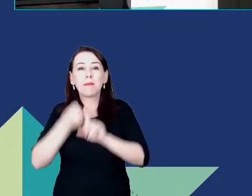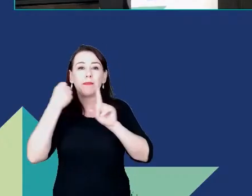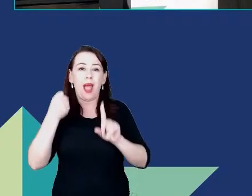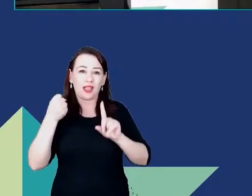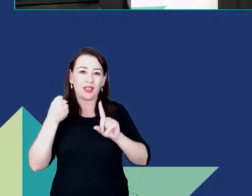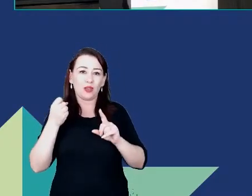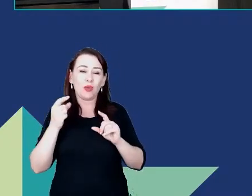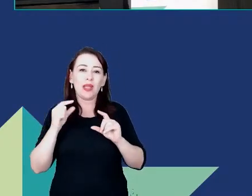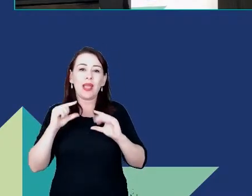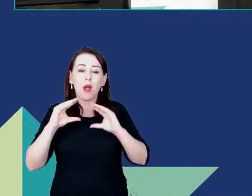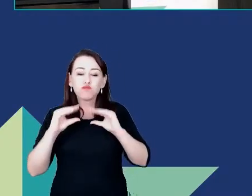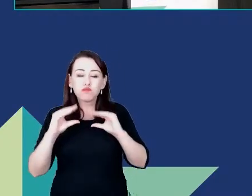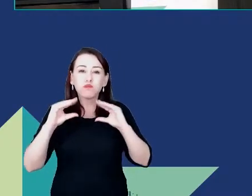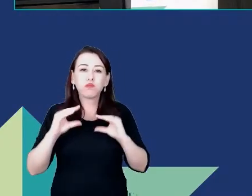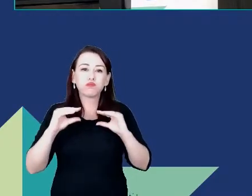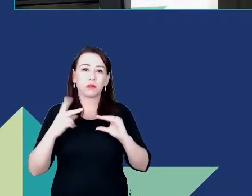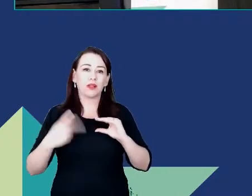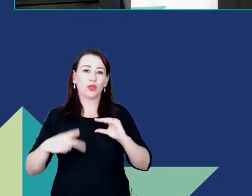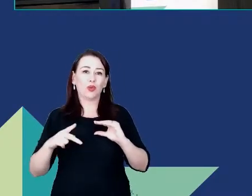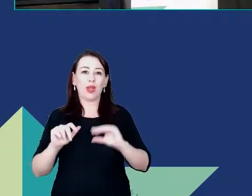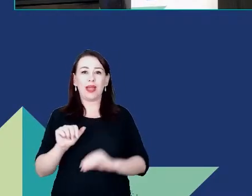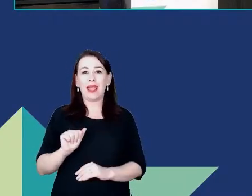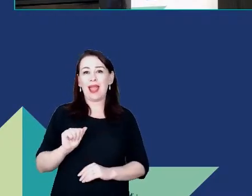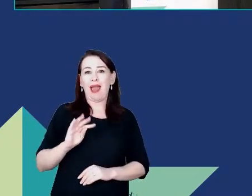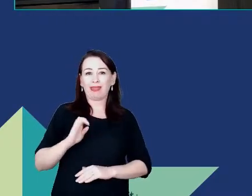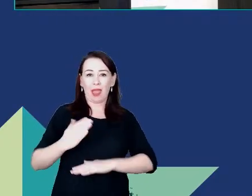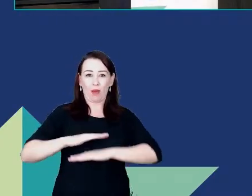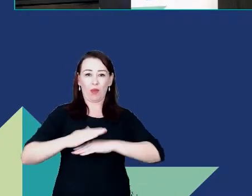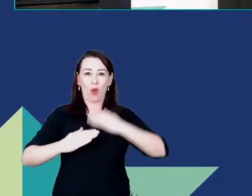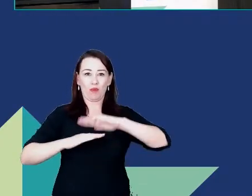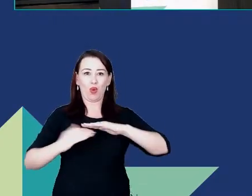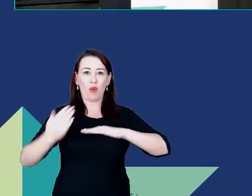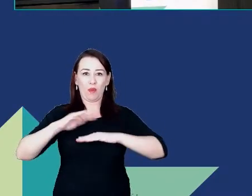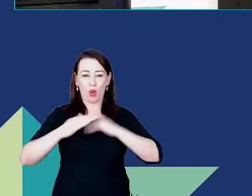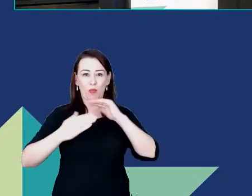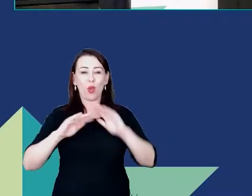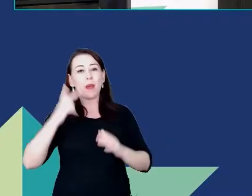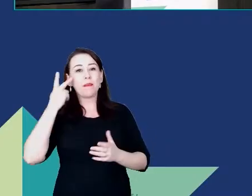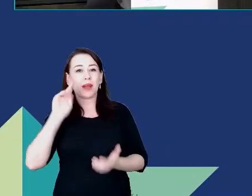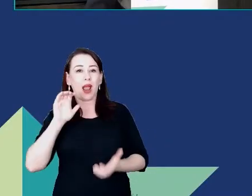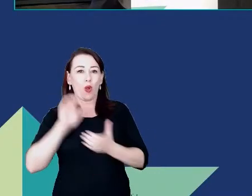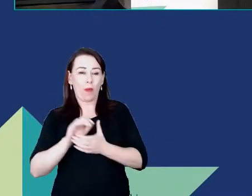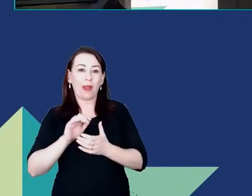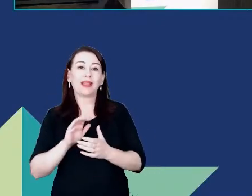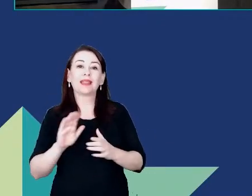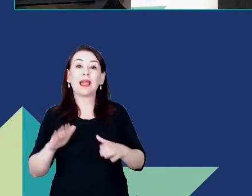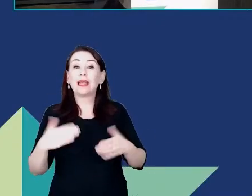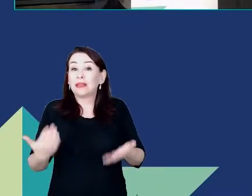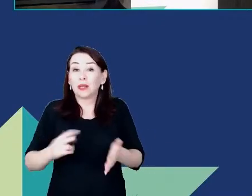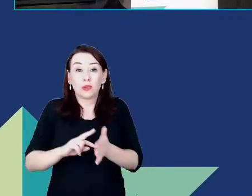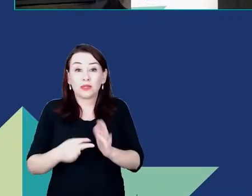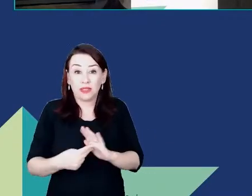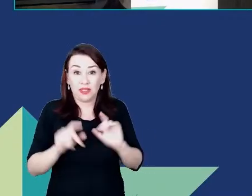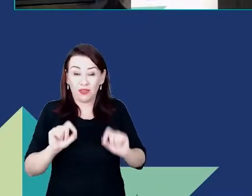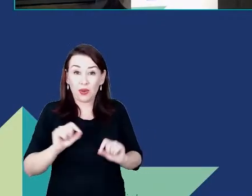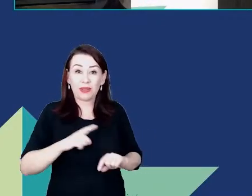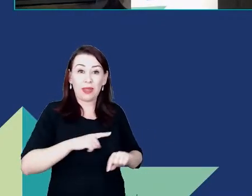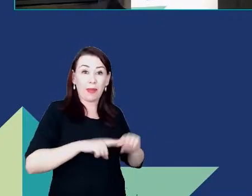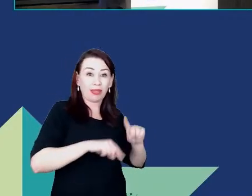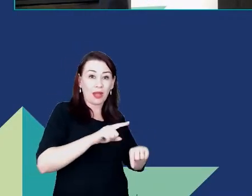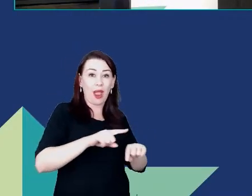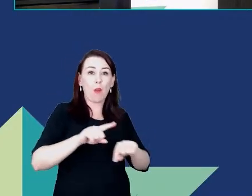densidade do aterro ou na densidade máxima que se alcança na compactação, ou seja, no empacotamento, né, dos materiais